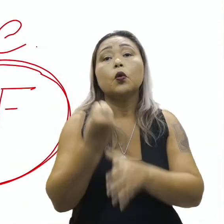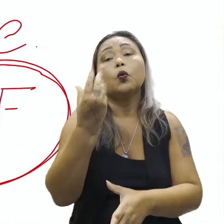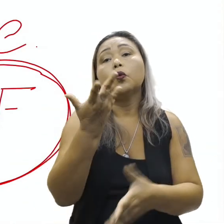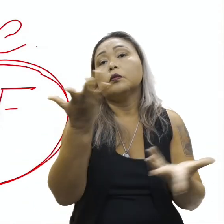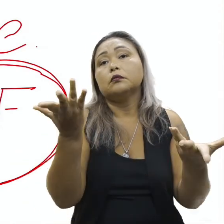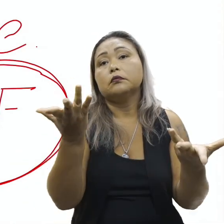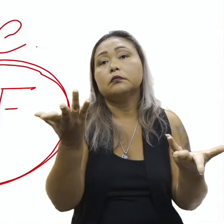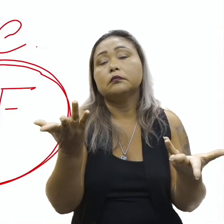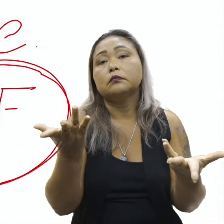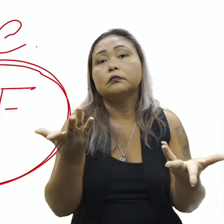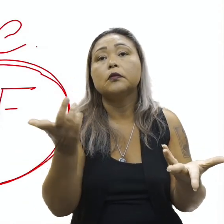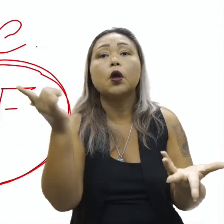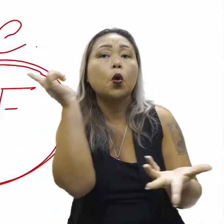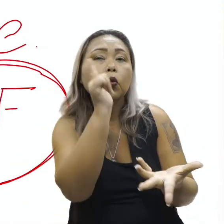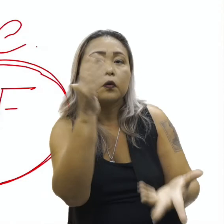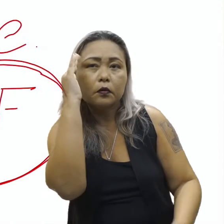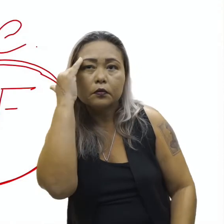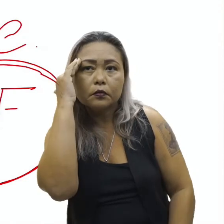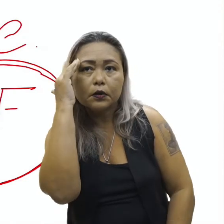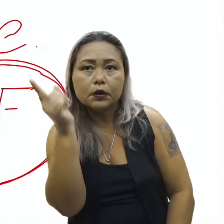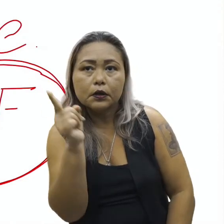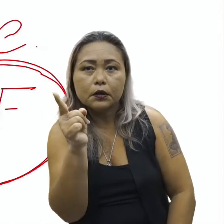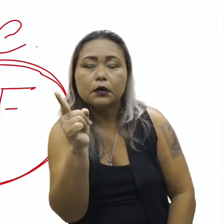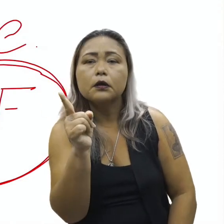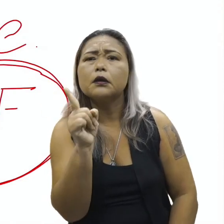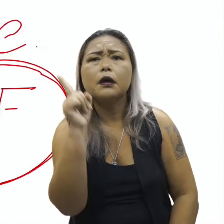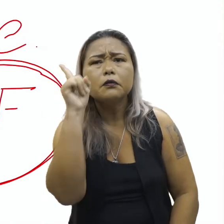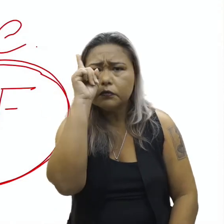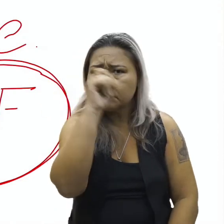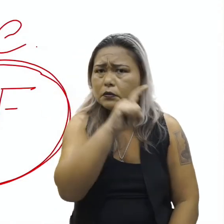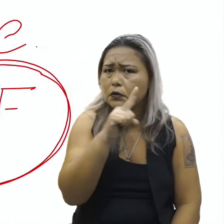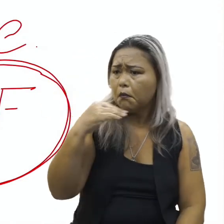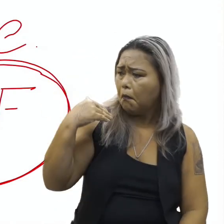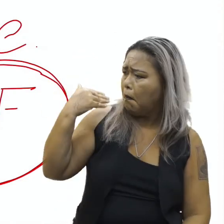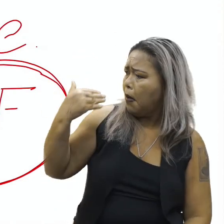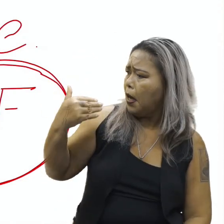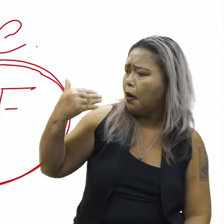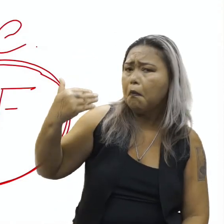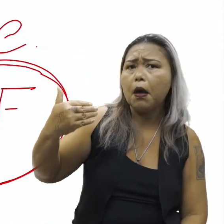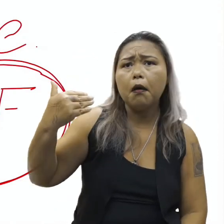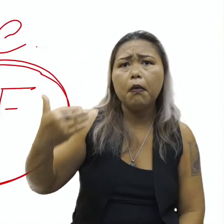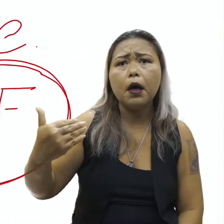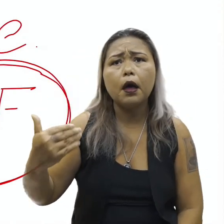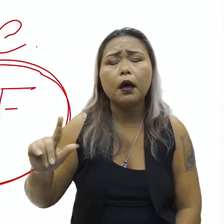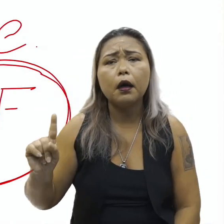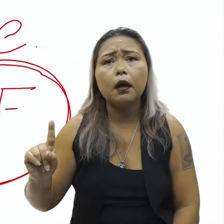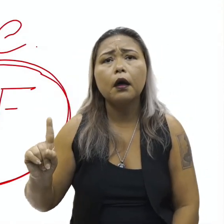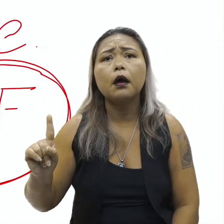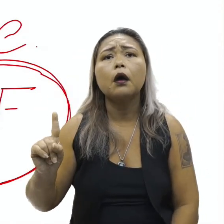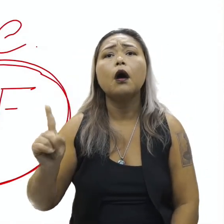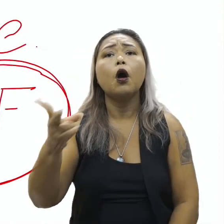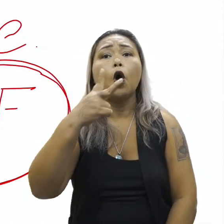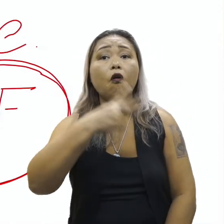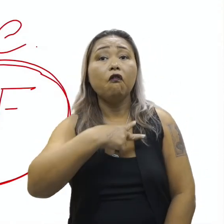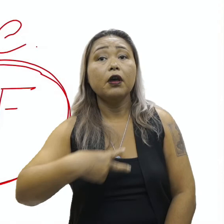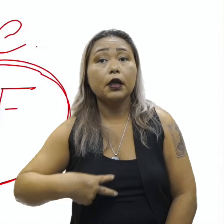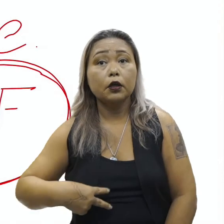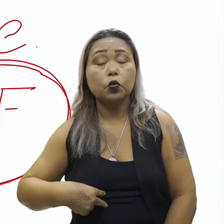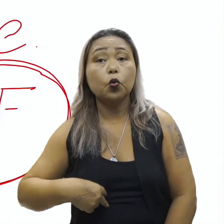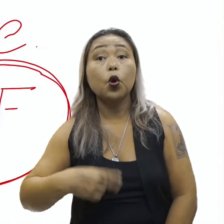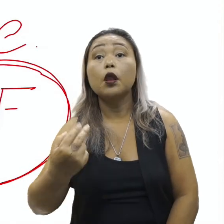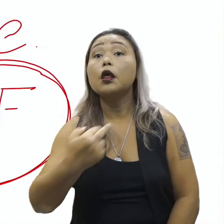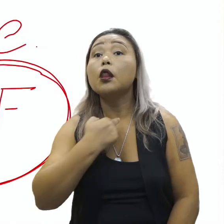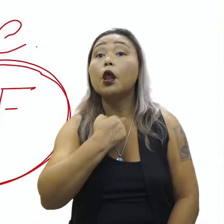Então, conseguiram entender aí que o negócio é bem complexo? Ou seja, gente, só para vocês terem uma ideia, o vereador, ele não pode se meter